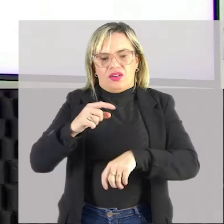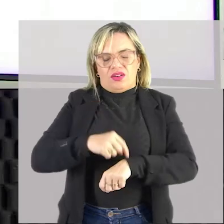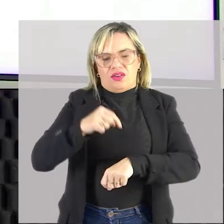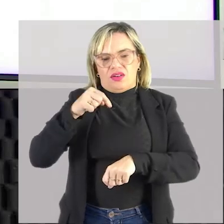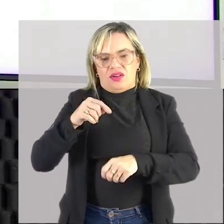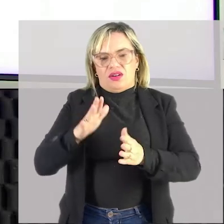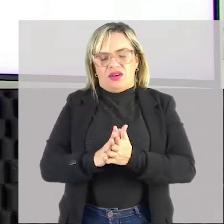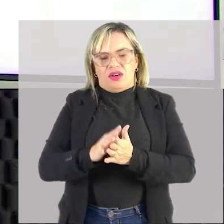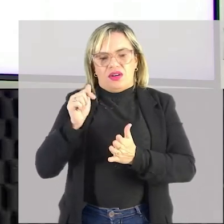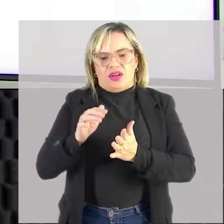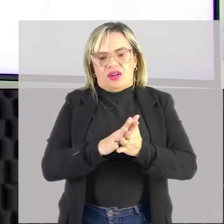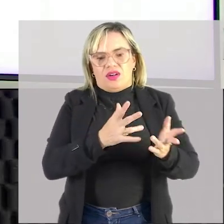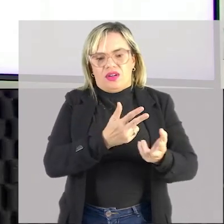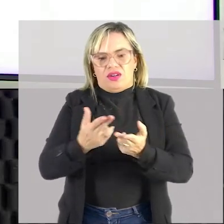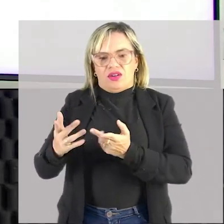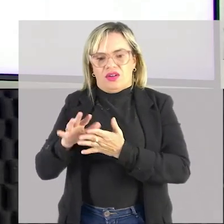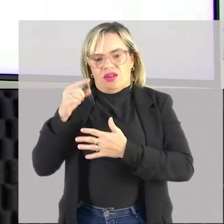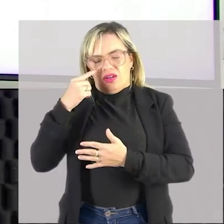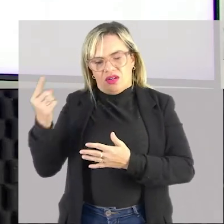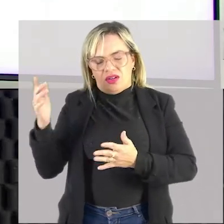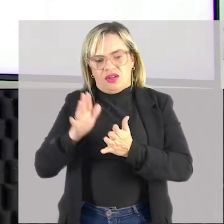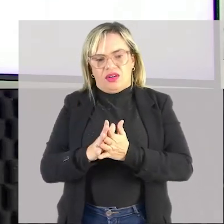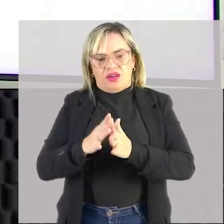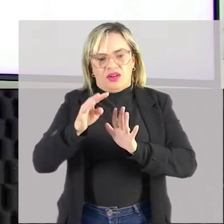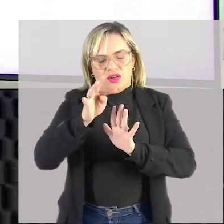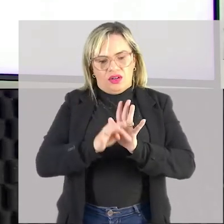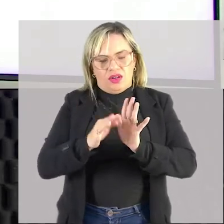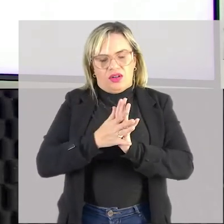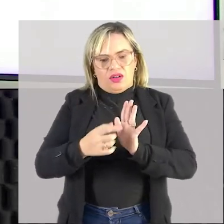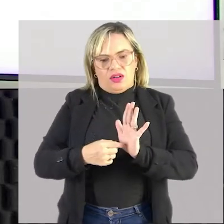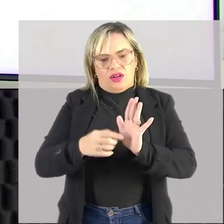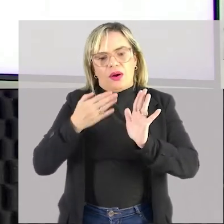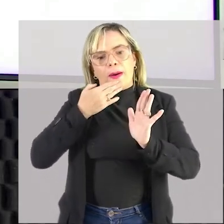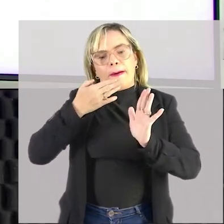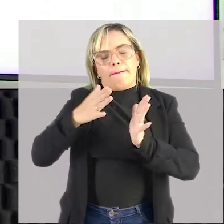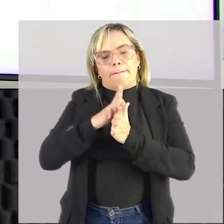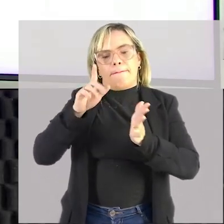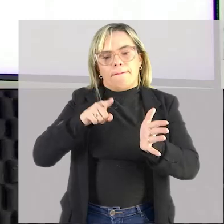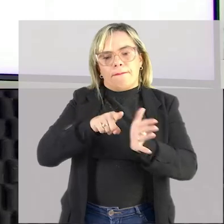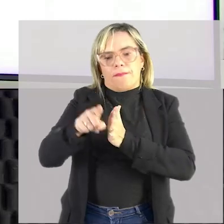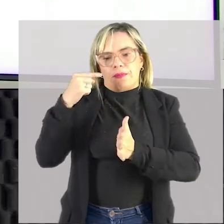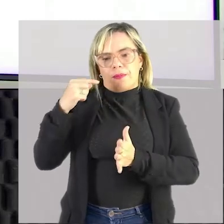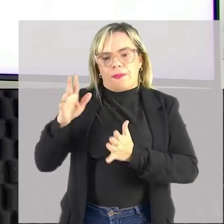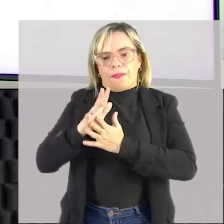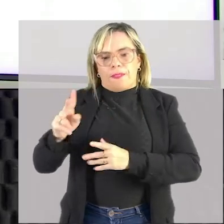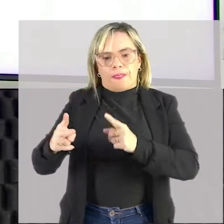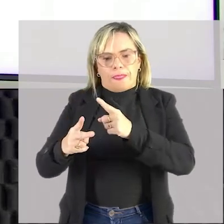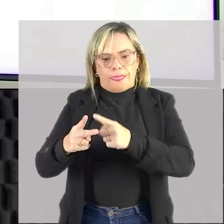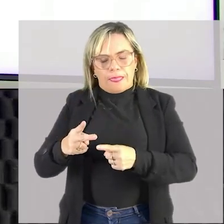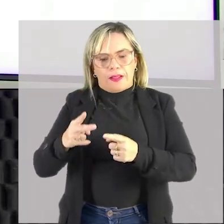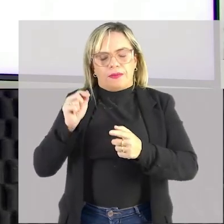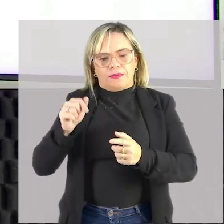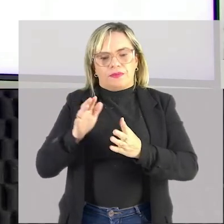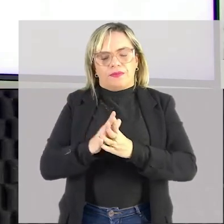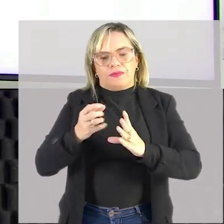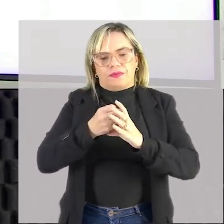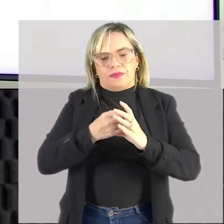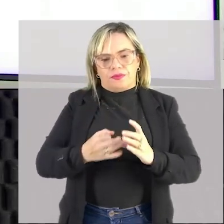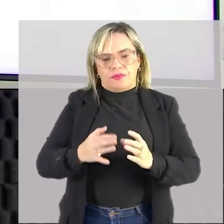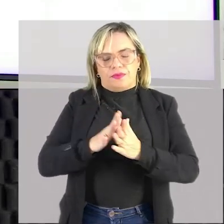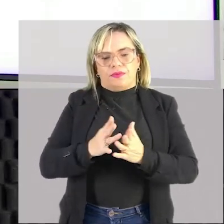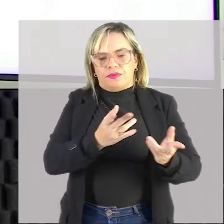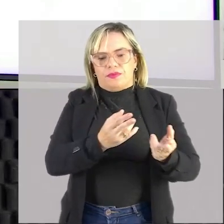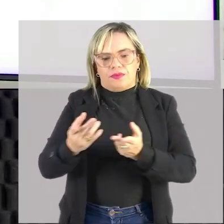em comum. E é isso que a questão pede. Esses dois momentos da história política, eles têm um elemento em comum. E é isso que nós vamos ver